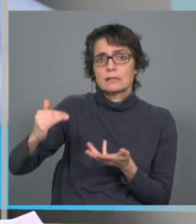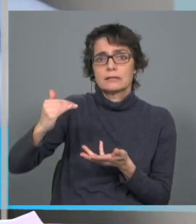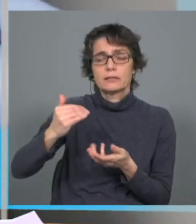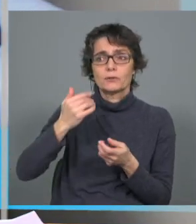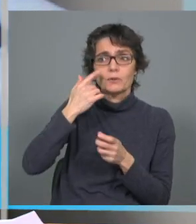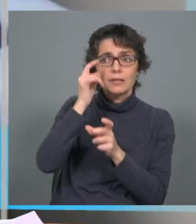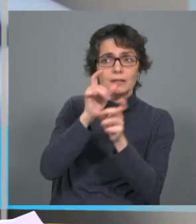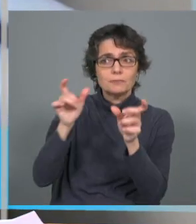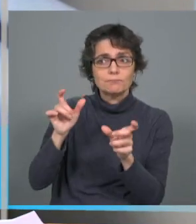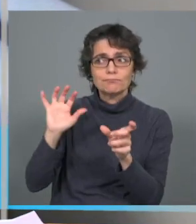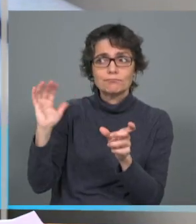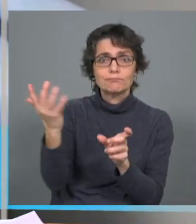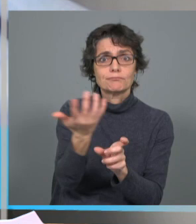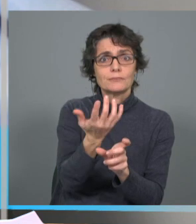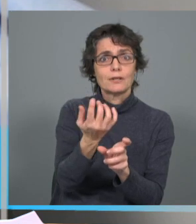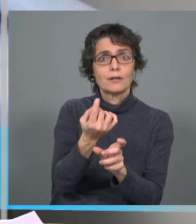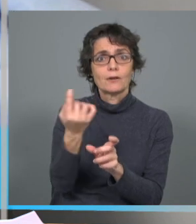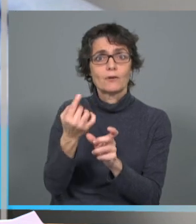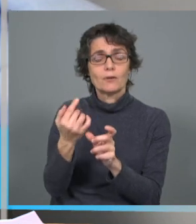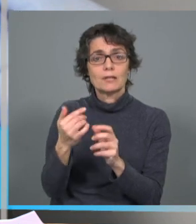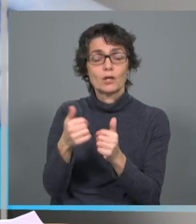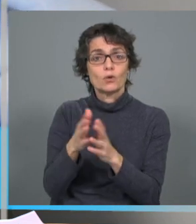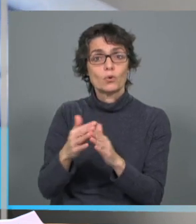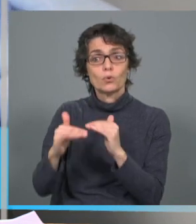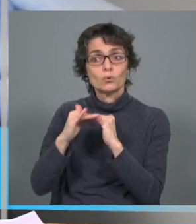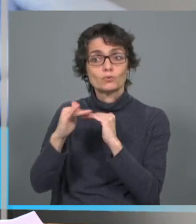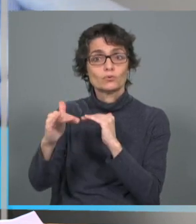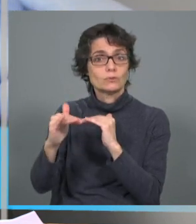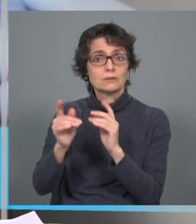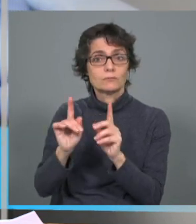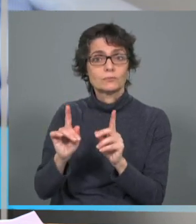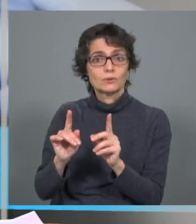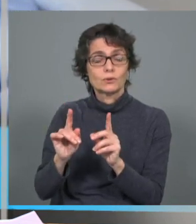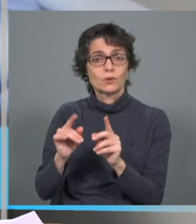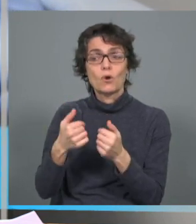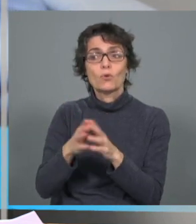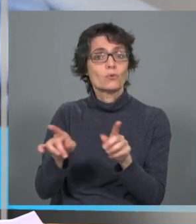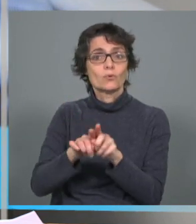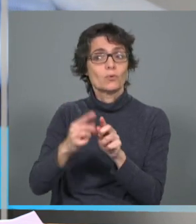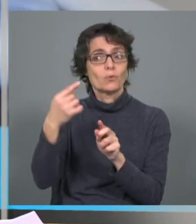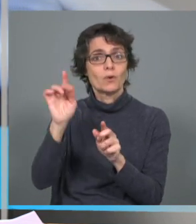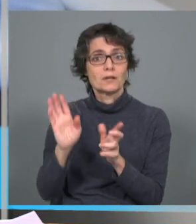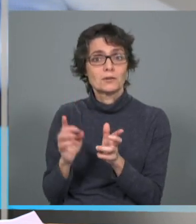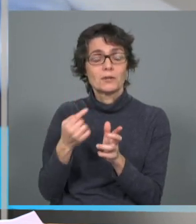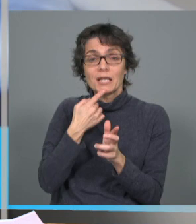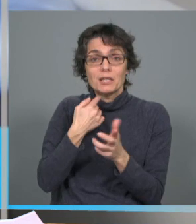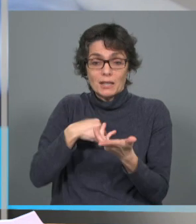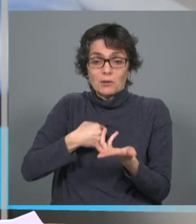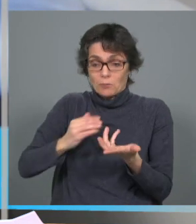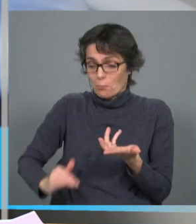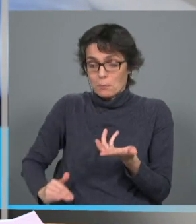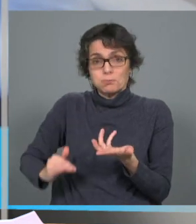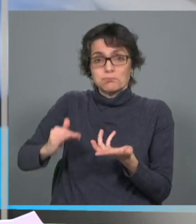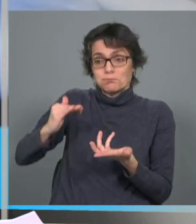as pessoas que estão à nossa volta não têm todas a mesma facilidade, e portanto é uma coisa que